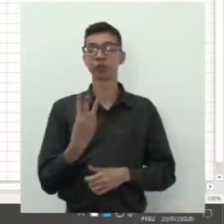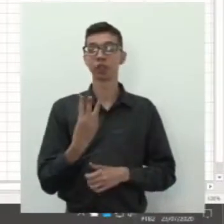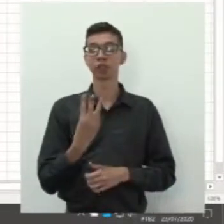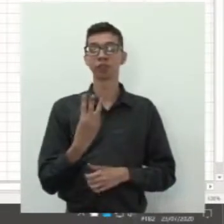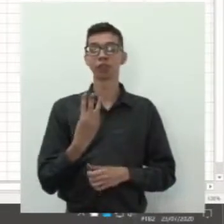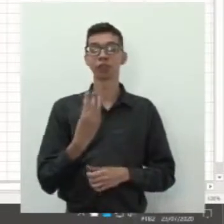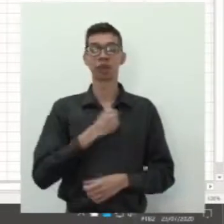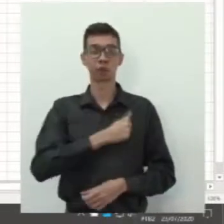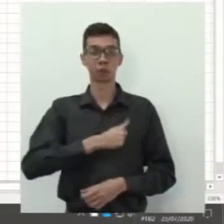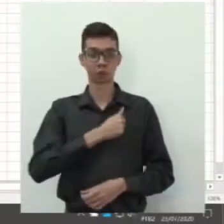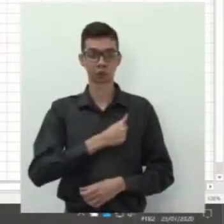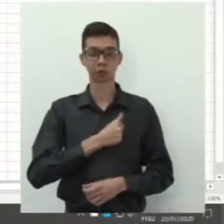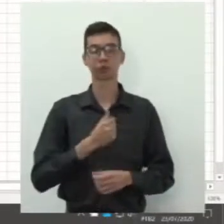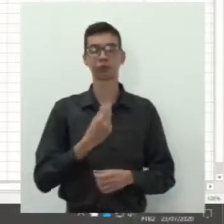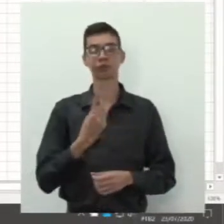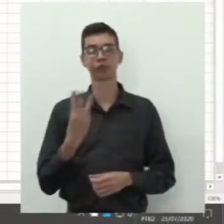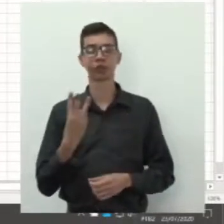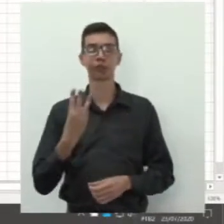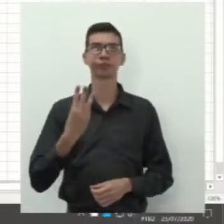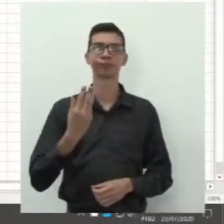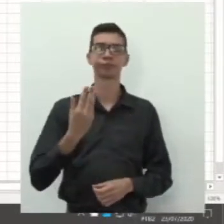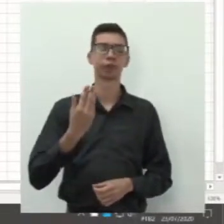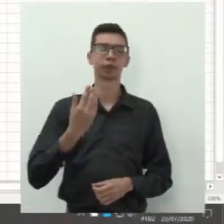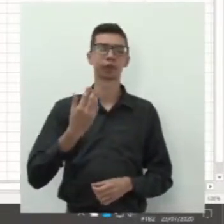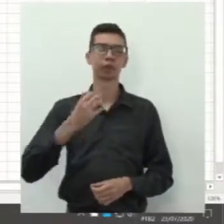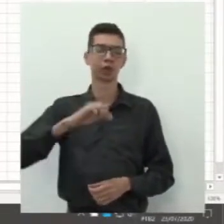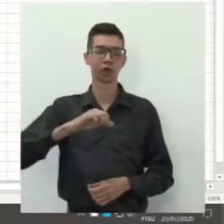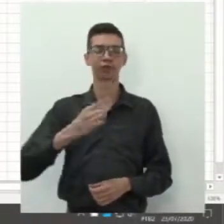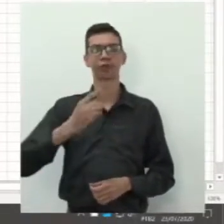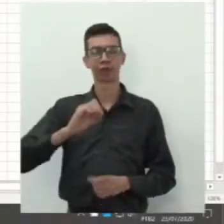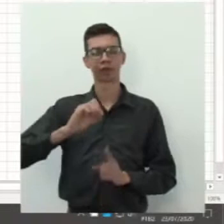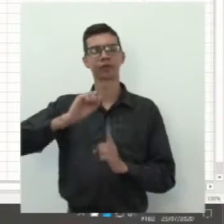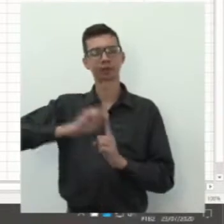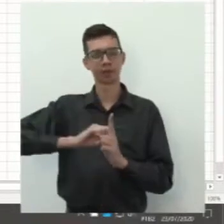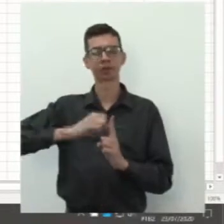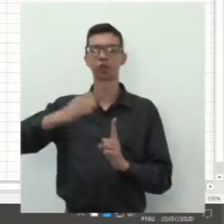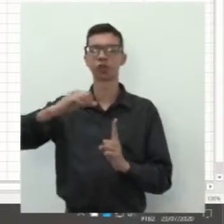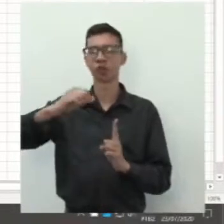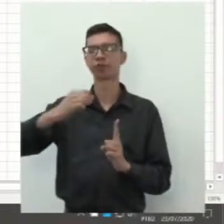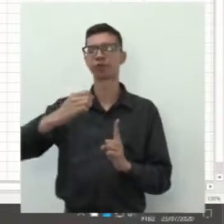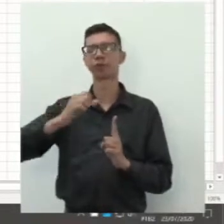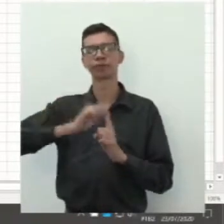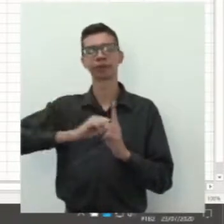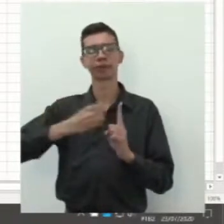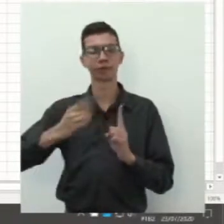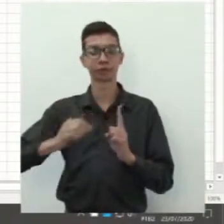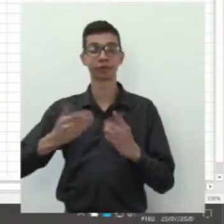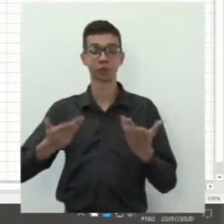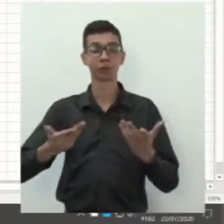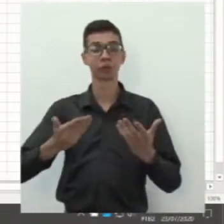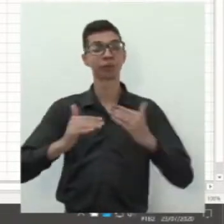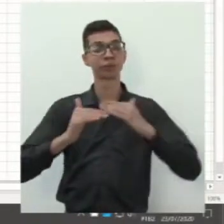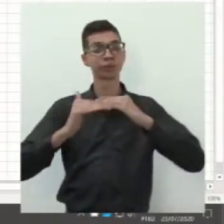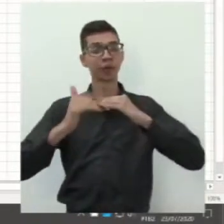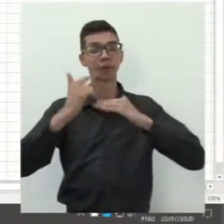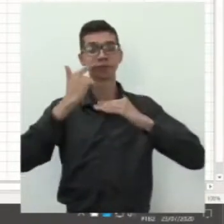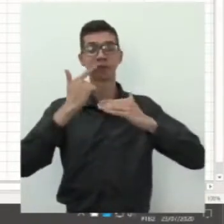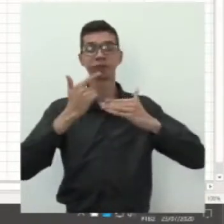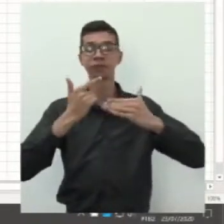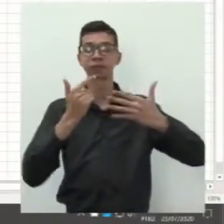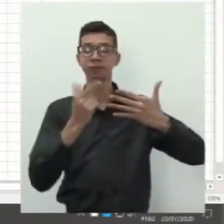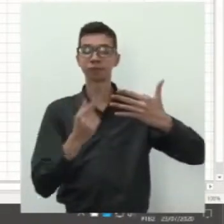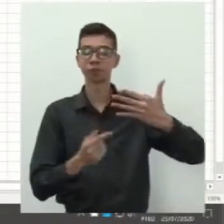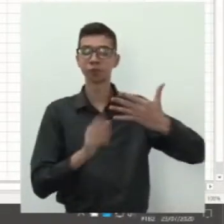23/9, do 10. Então, ele tem essa inteligência de observar padrões. E só basta a gente